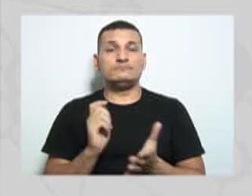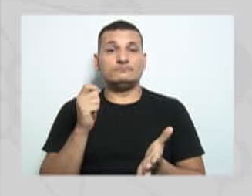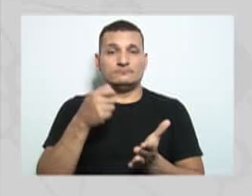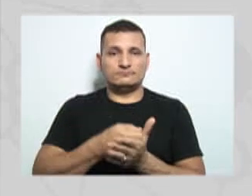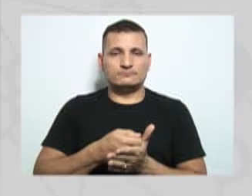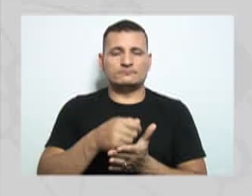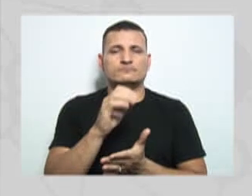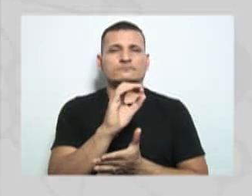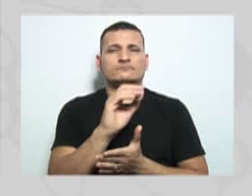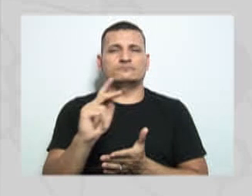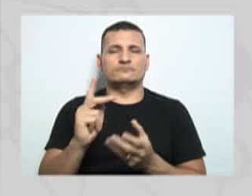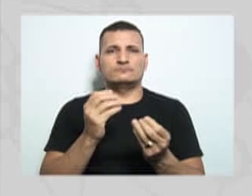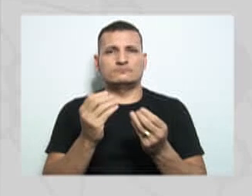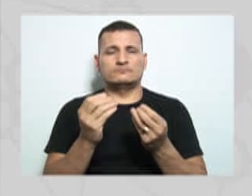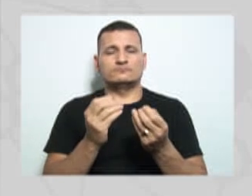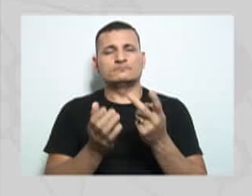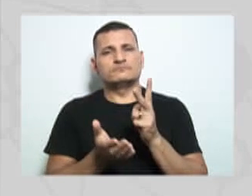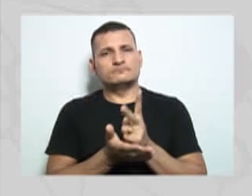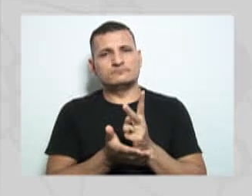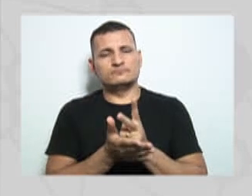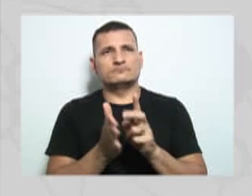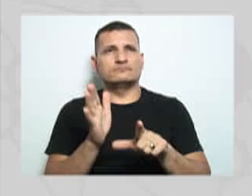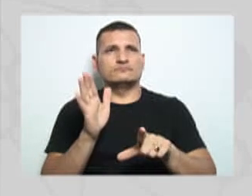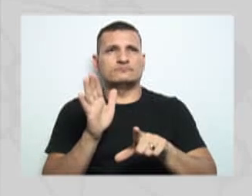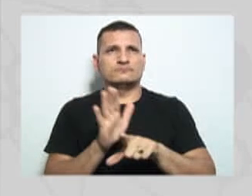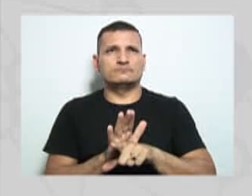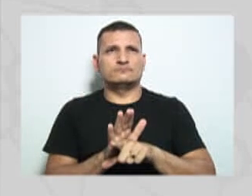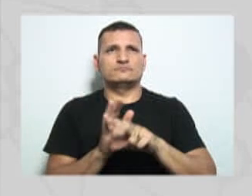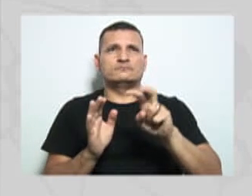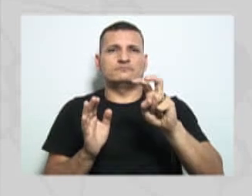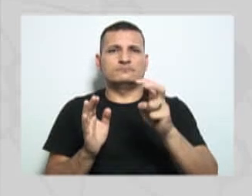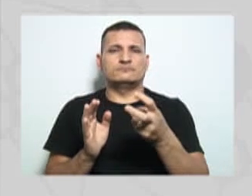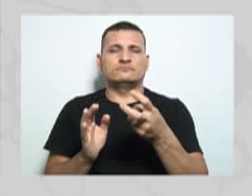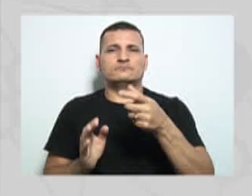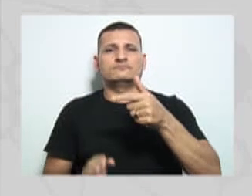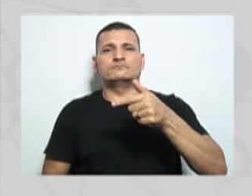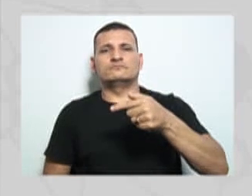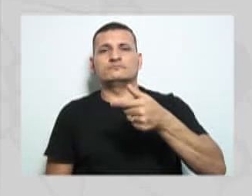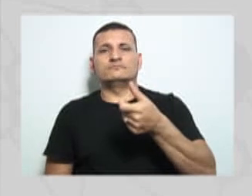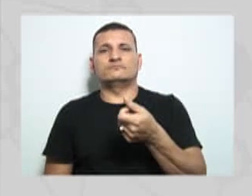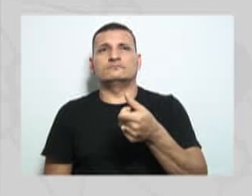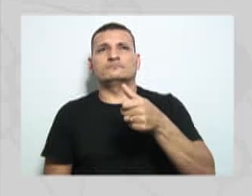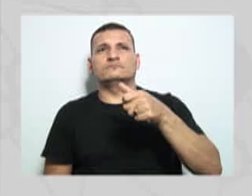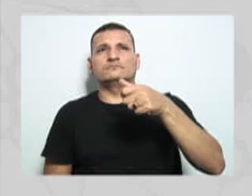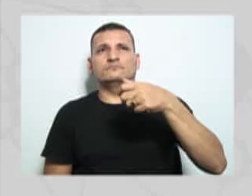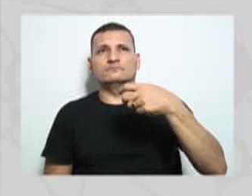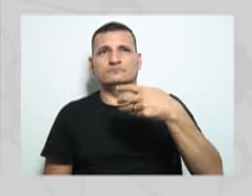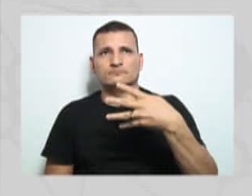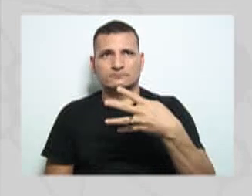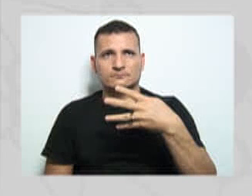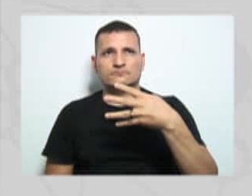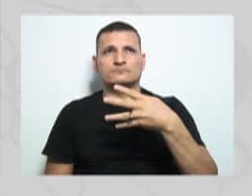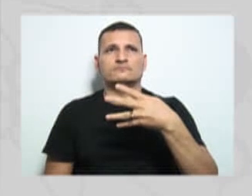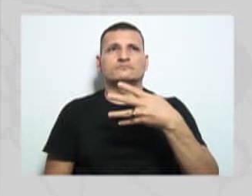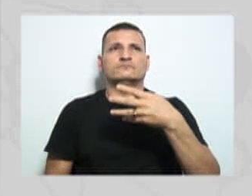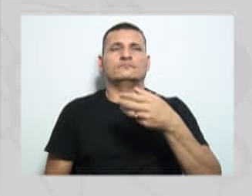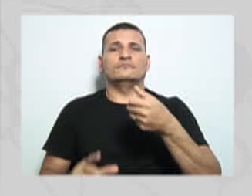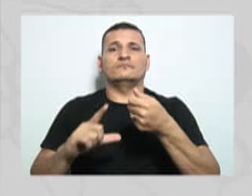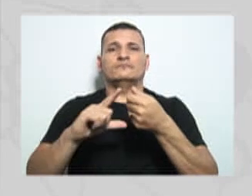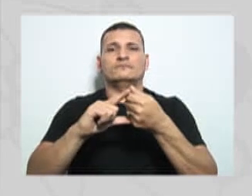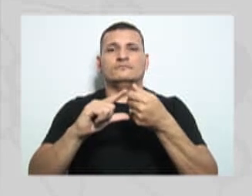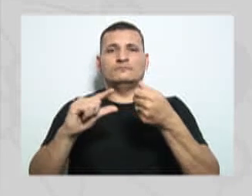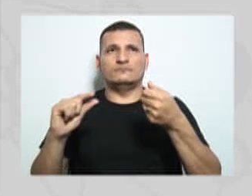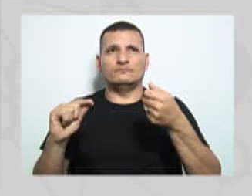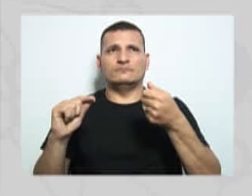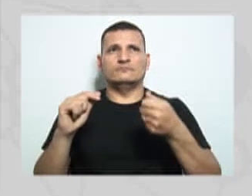mesma lei, de acordo com a Lei 5.764 de 71, em seu artigo 108, as cooperativas